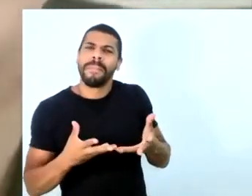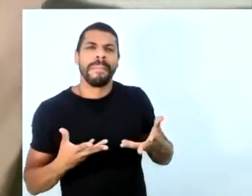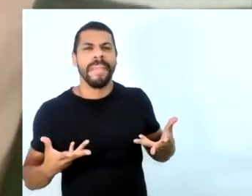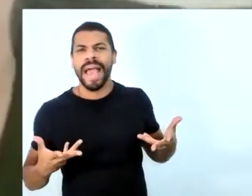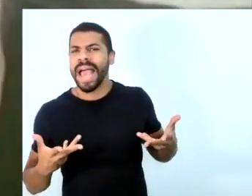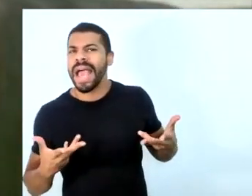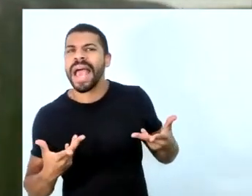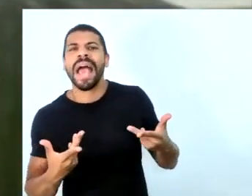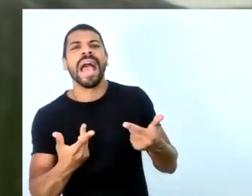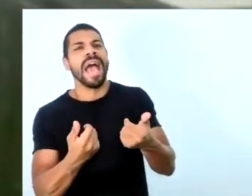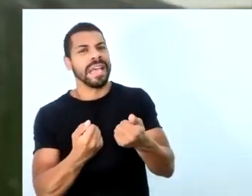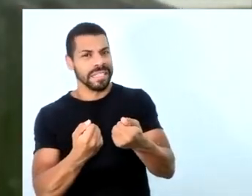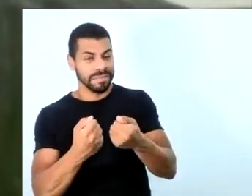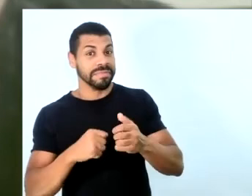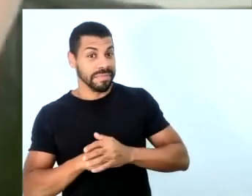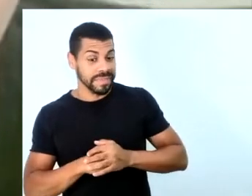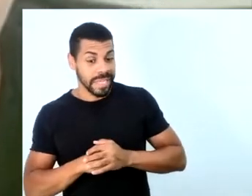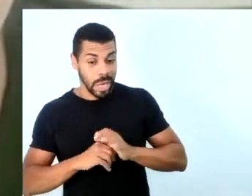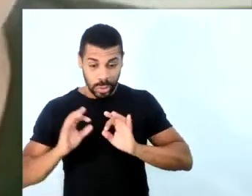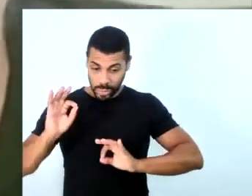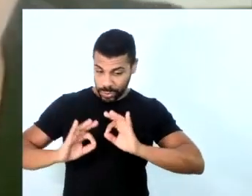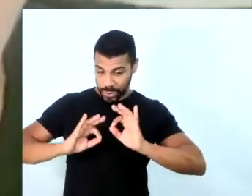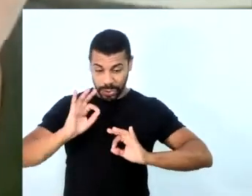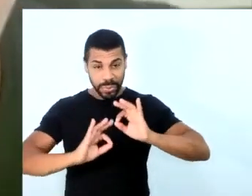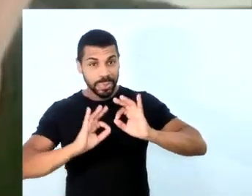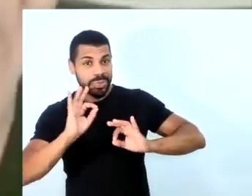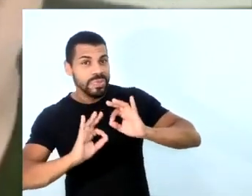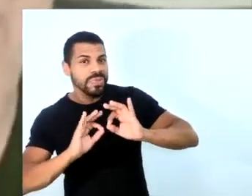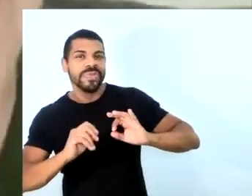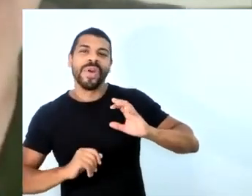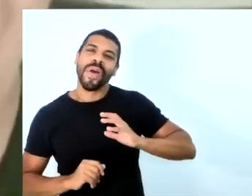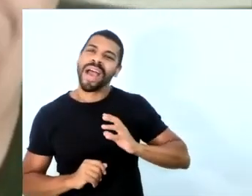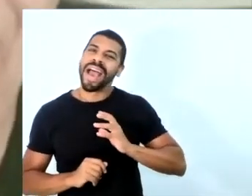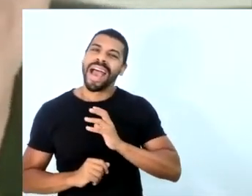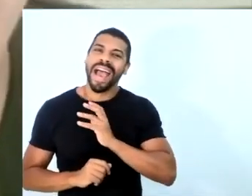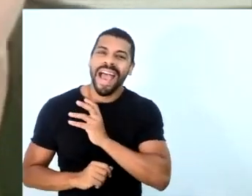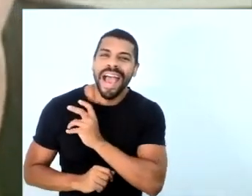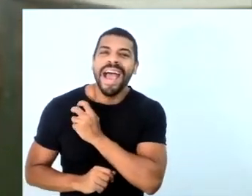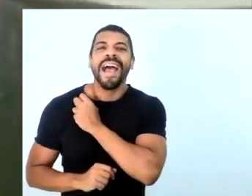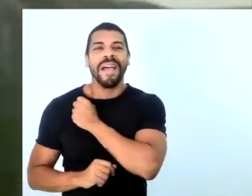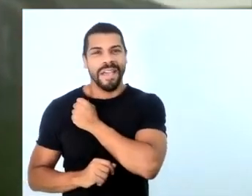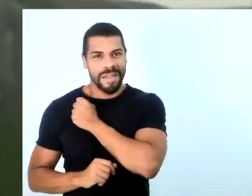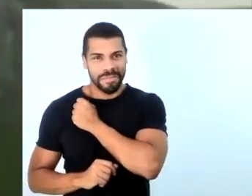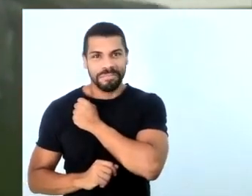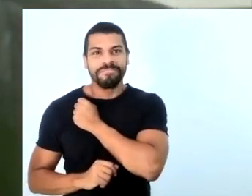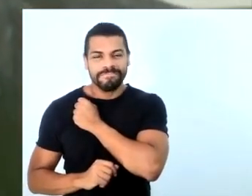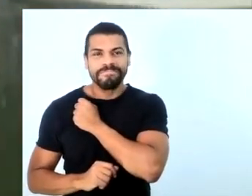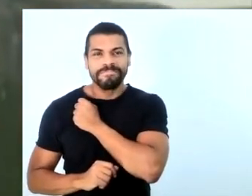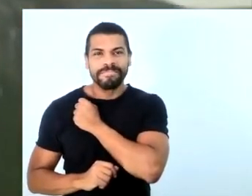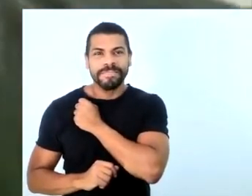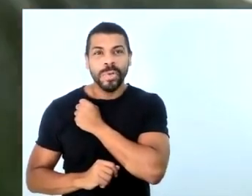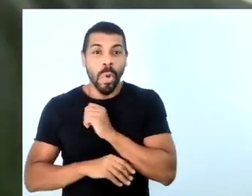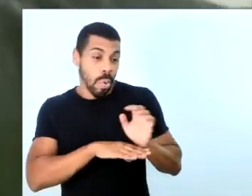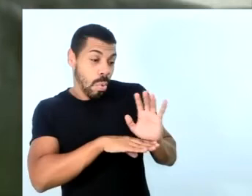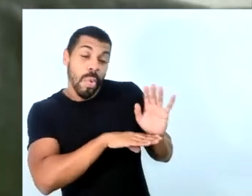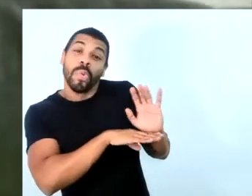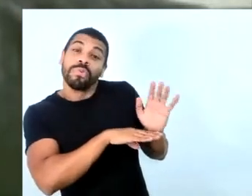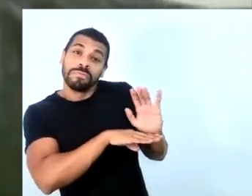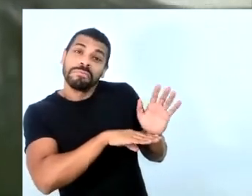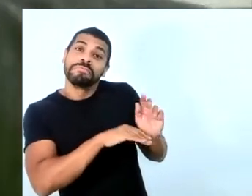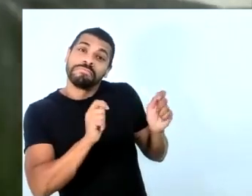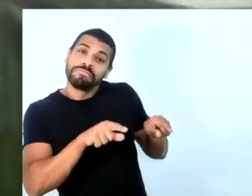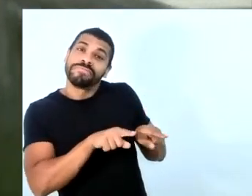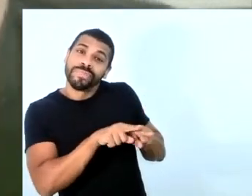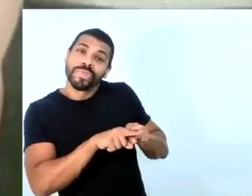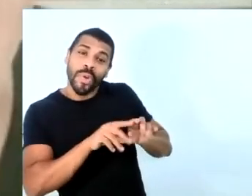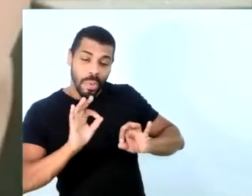que cabe menos a sua mão, o seu afeto, o seu coração, do que nas coisas que você, filmes mais pessoais,